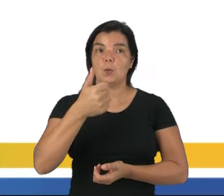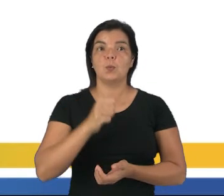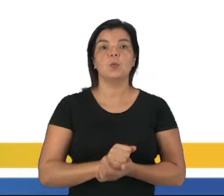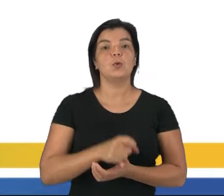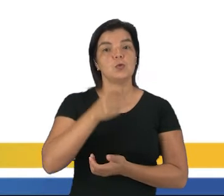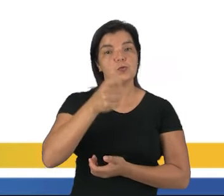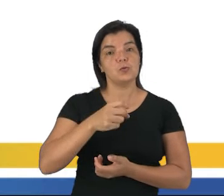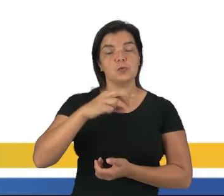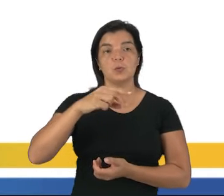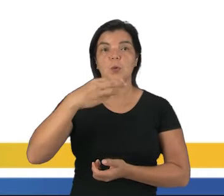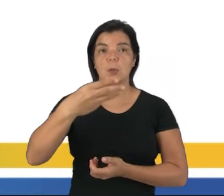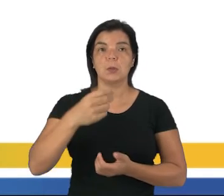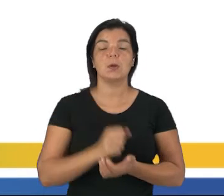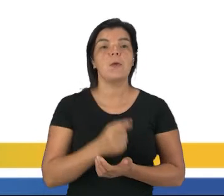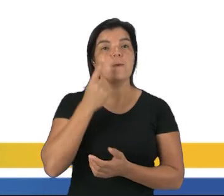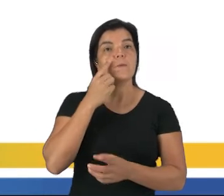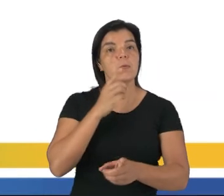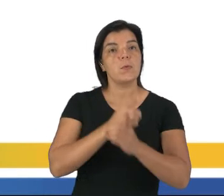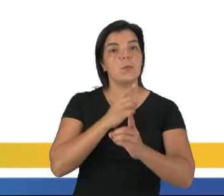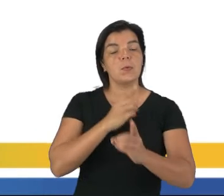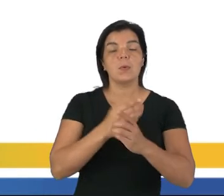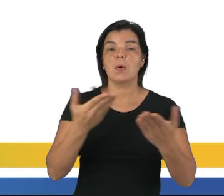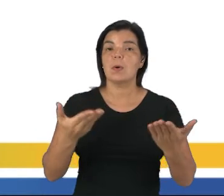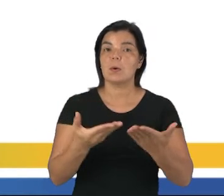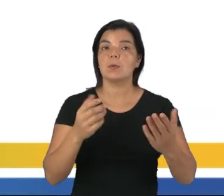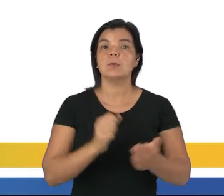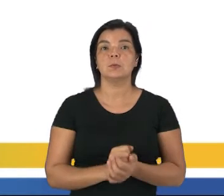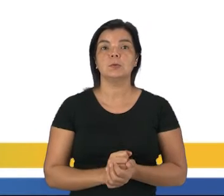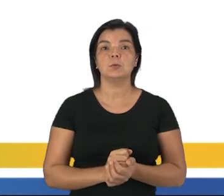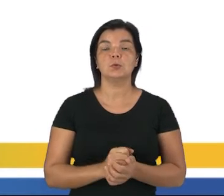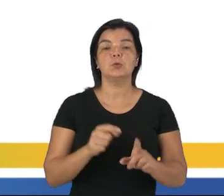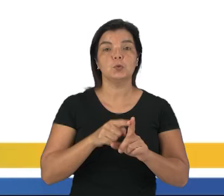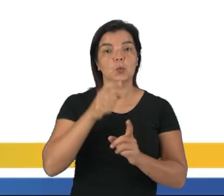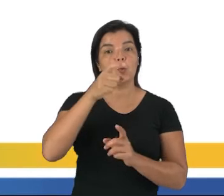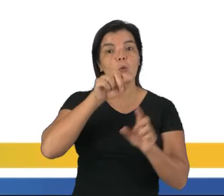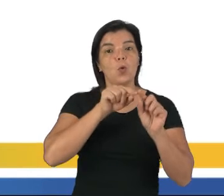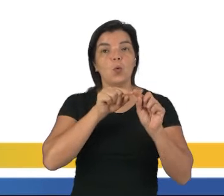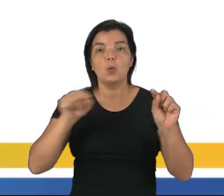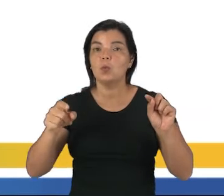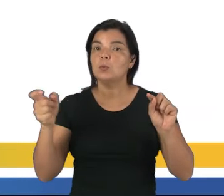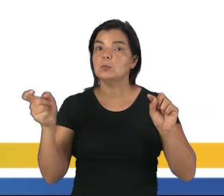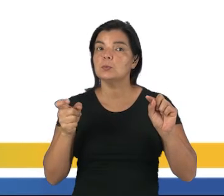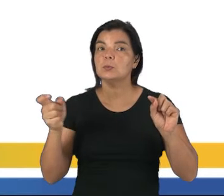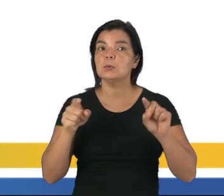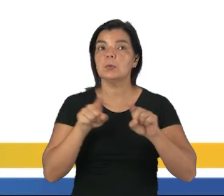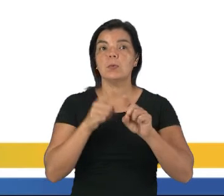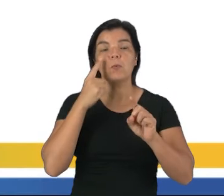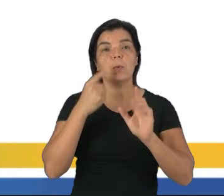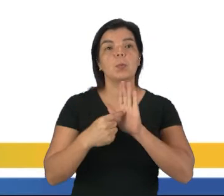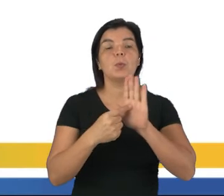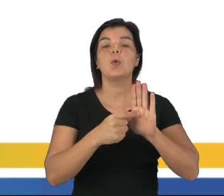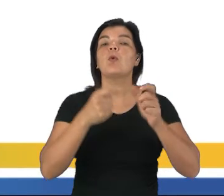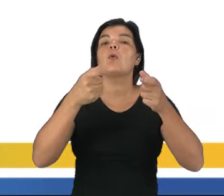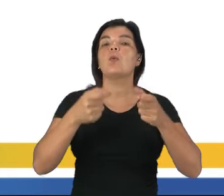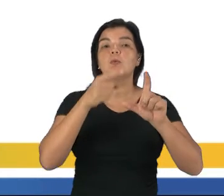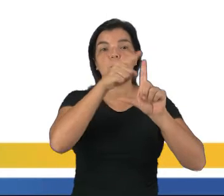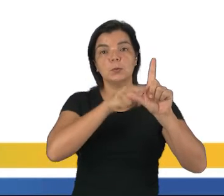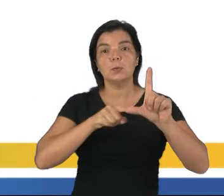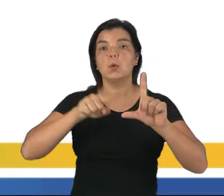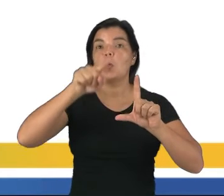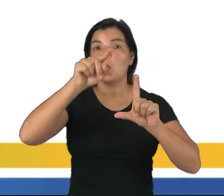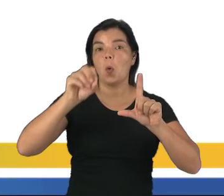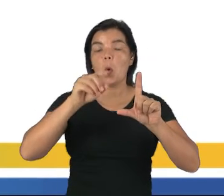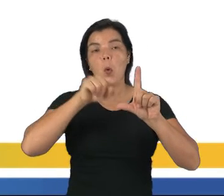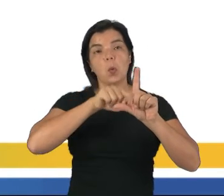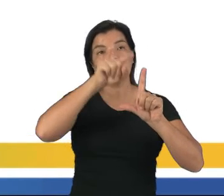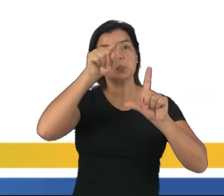igual a 3. Eu vou localizar esses números aqui no eixo do x e eles vão me indicar onde a parábola,